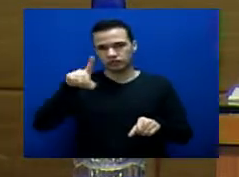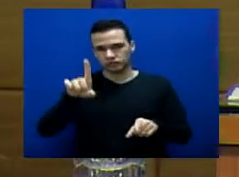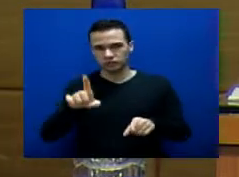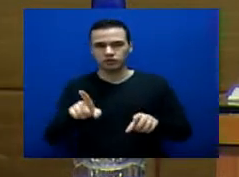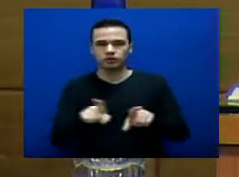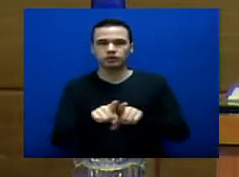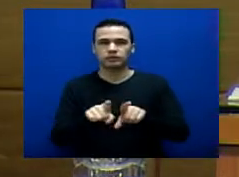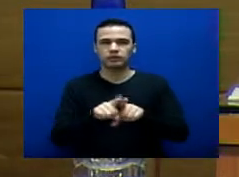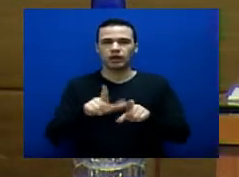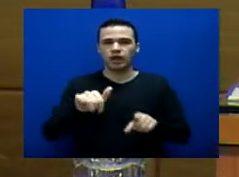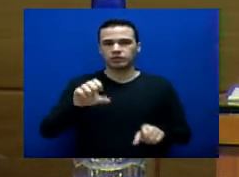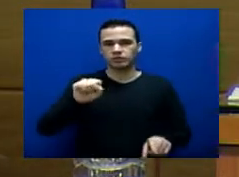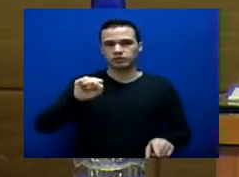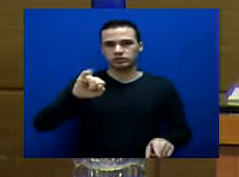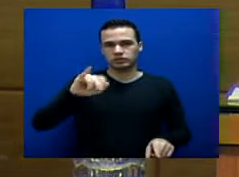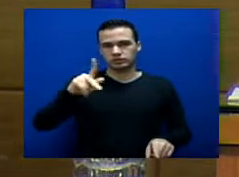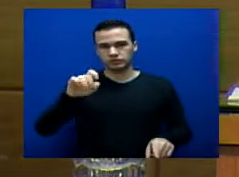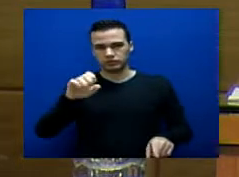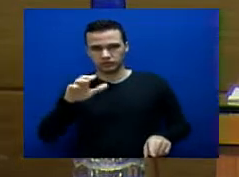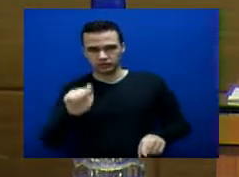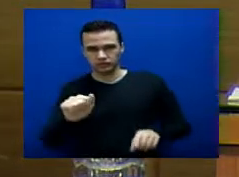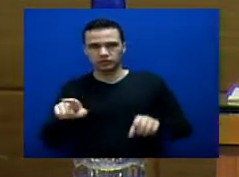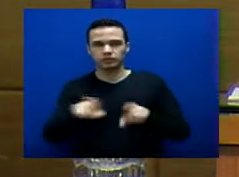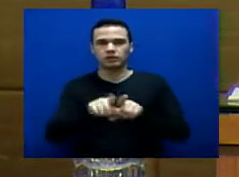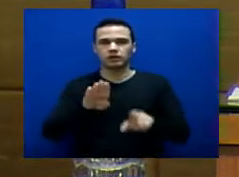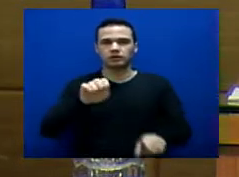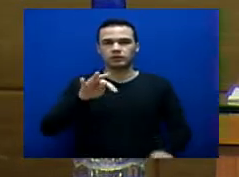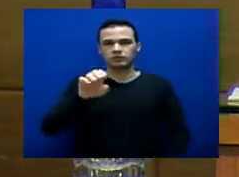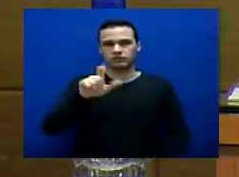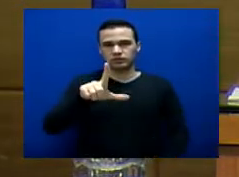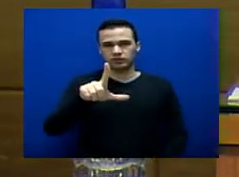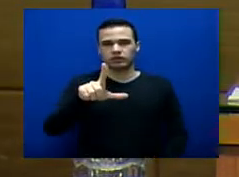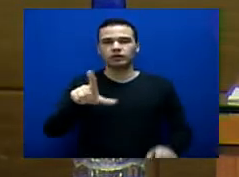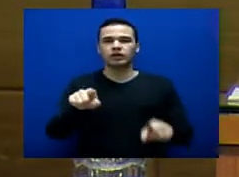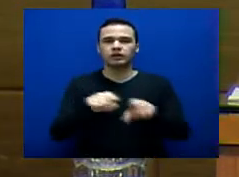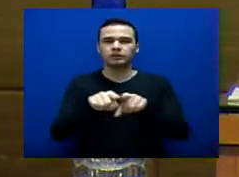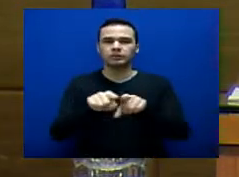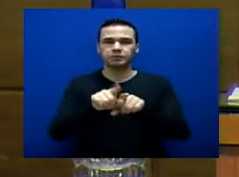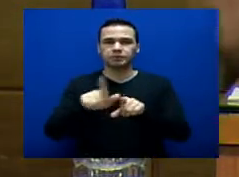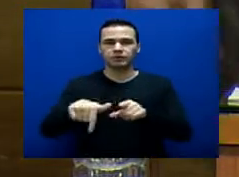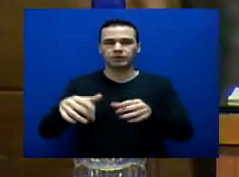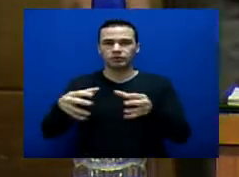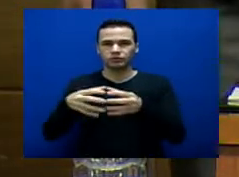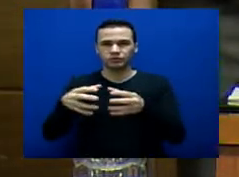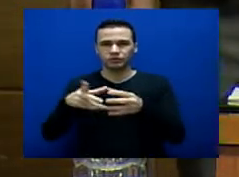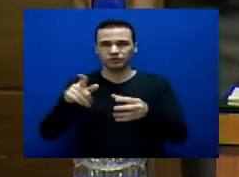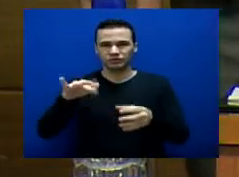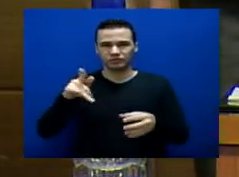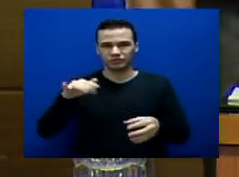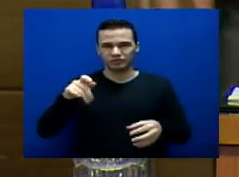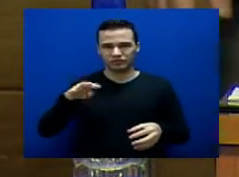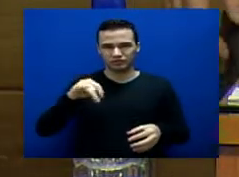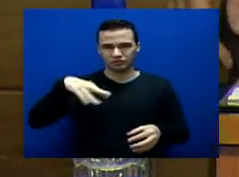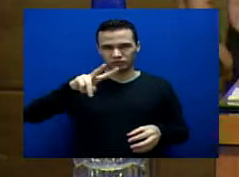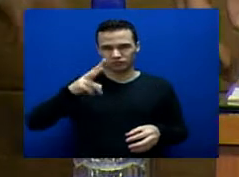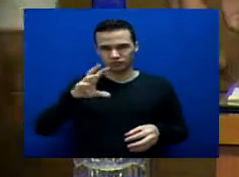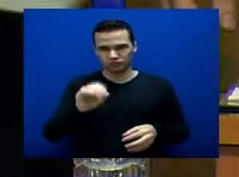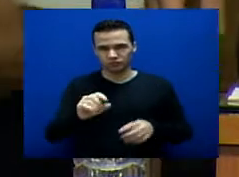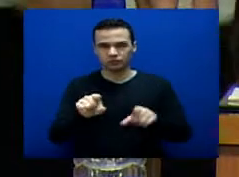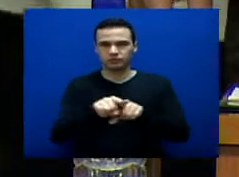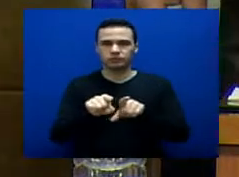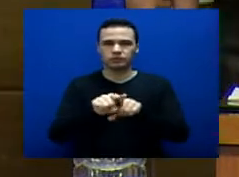ABAC, ACIPECA, Associação Betel Casalares, Centro Cultural Quilombinho, Casa Transitória André